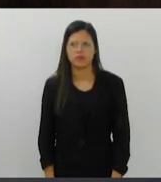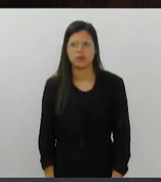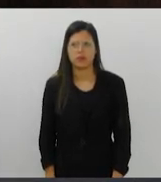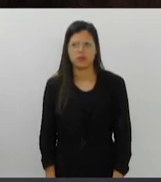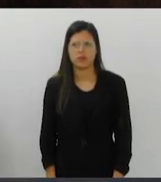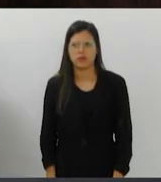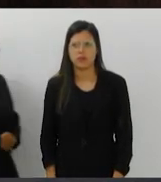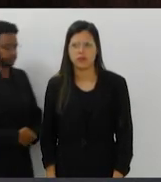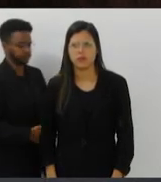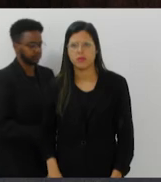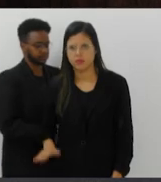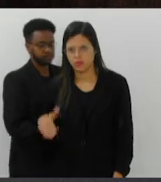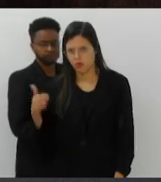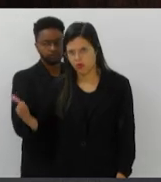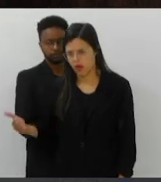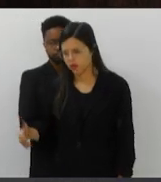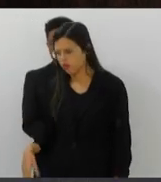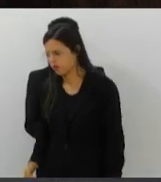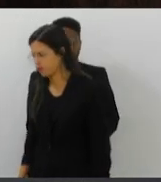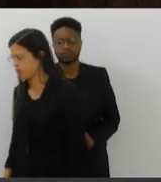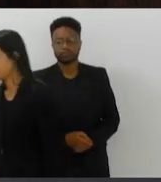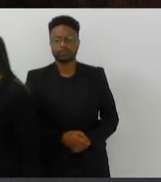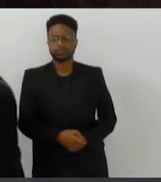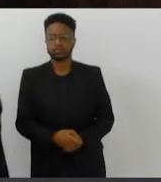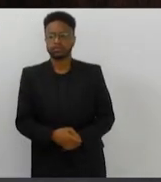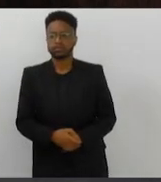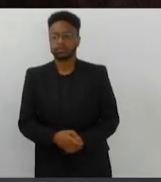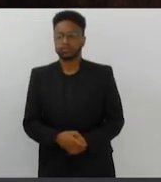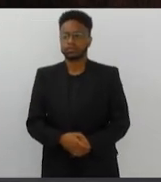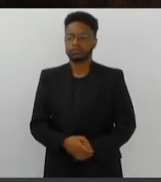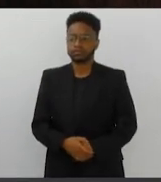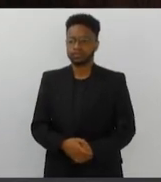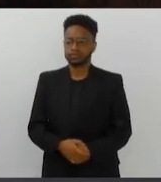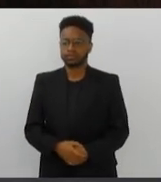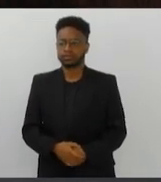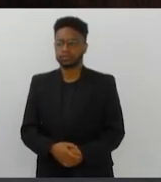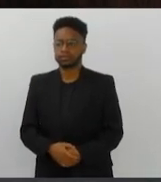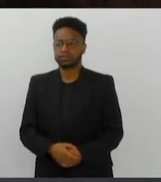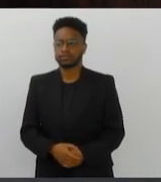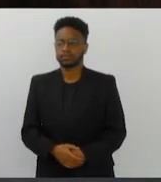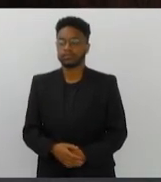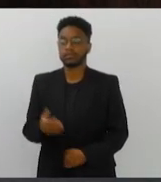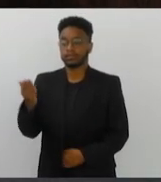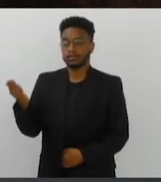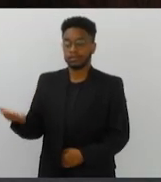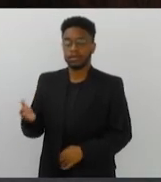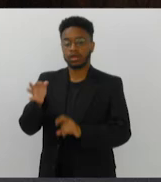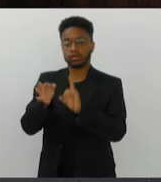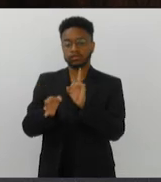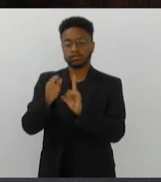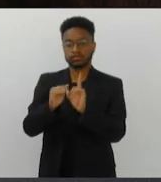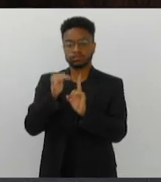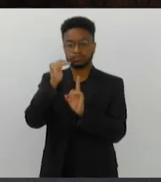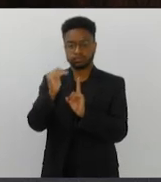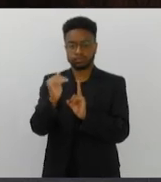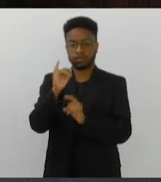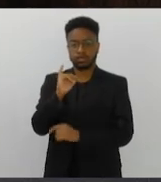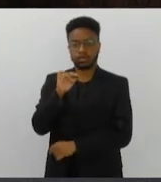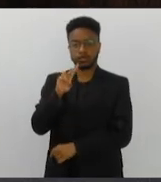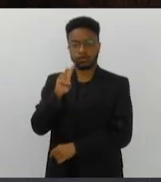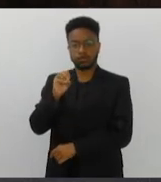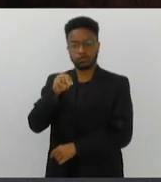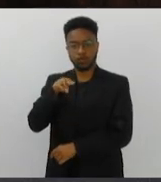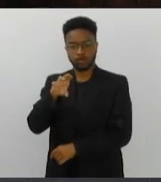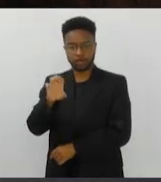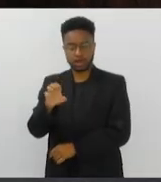E aqui ao meu lado, já que a nossa excelentíssima desembargadora Ivone Caetano,